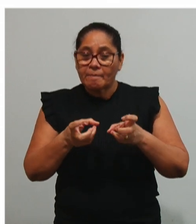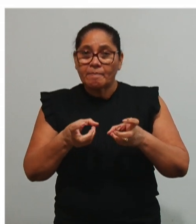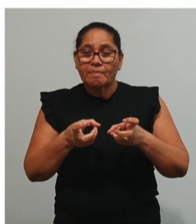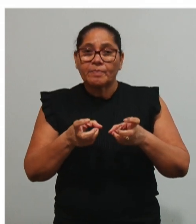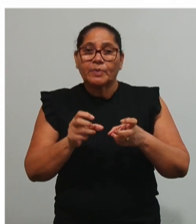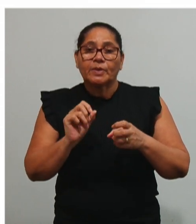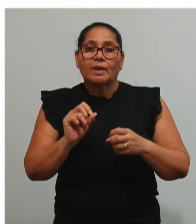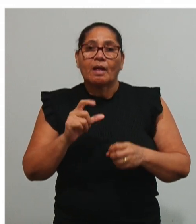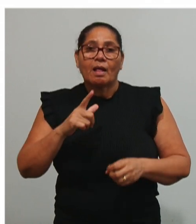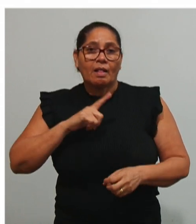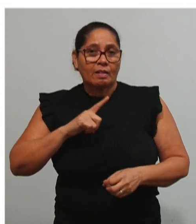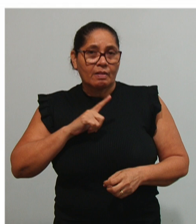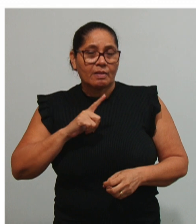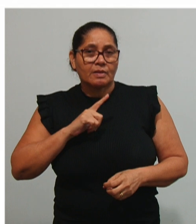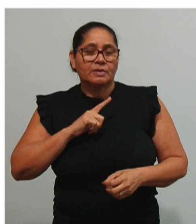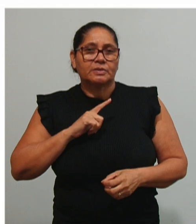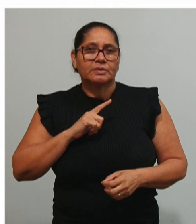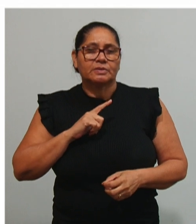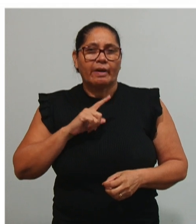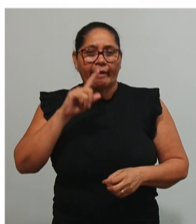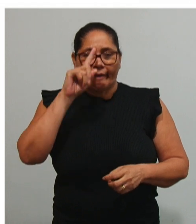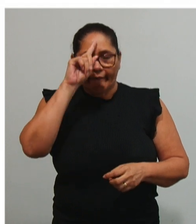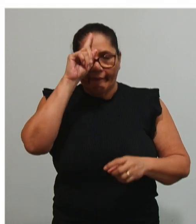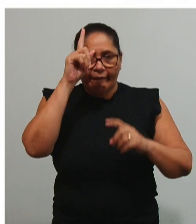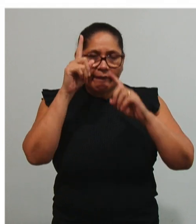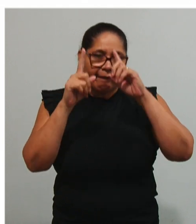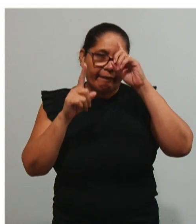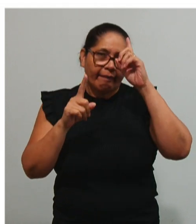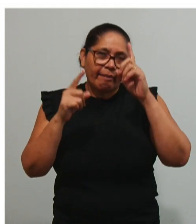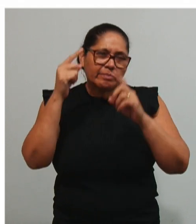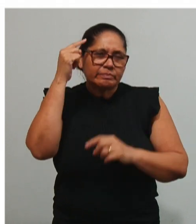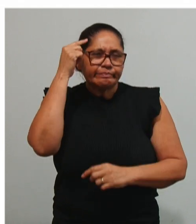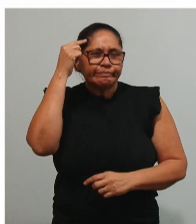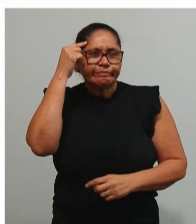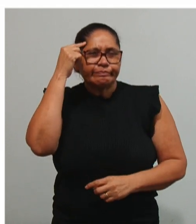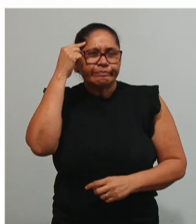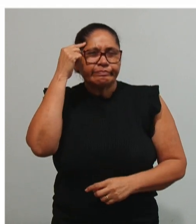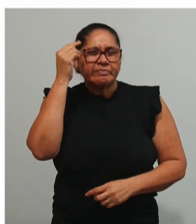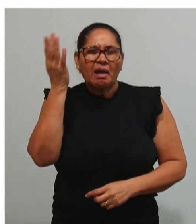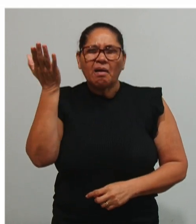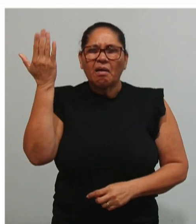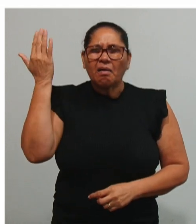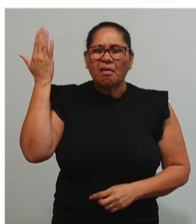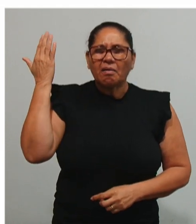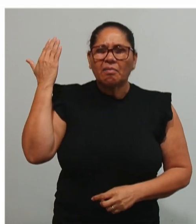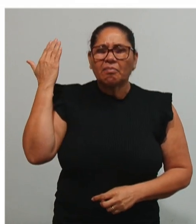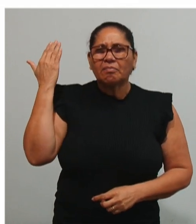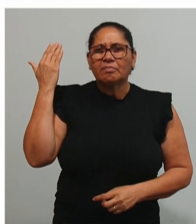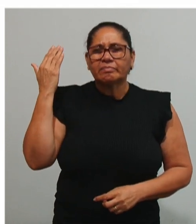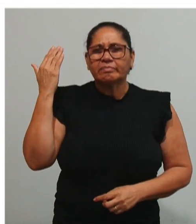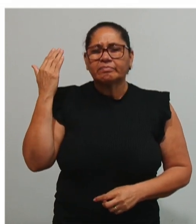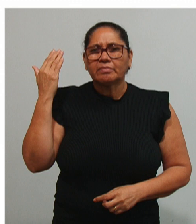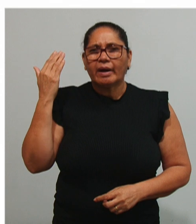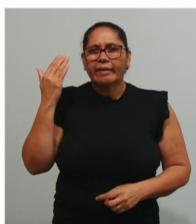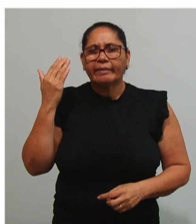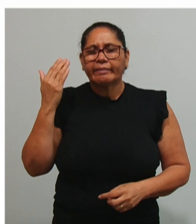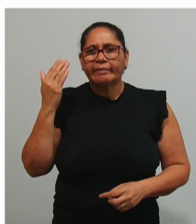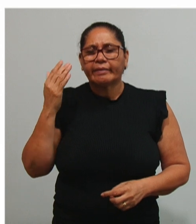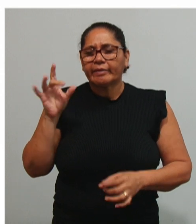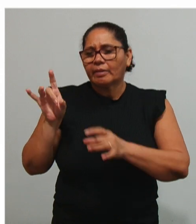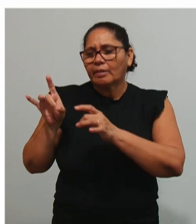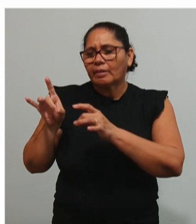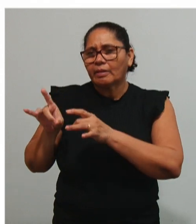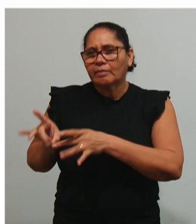aqui, nós temos aquelas ideias que foram pensadas lá atrás, mas que ficaram pelo caminho, né? Elas